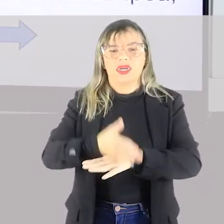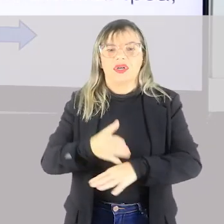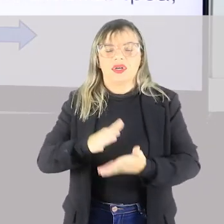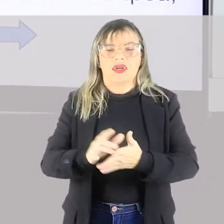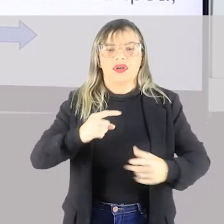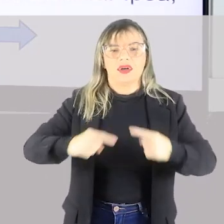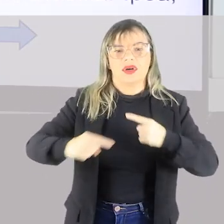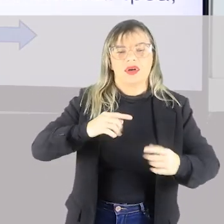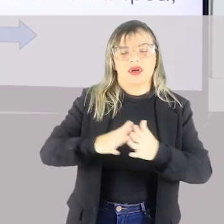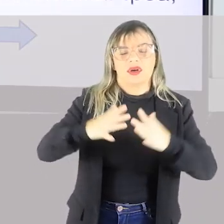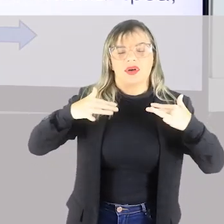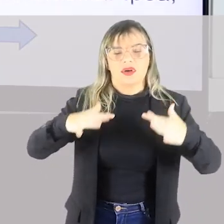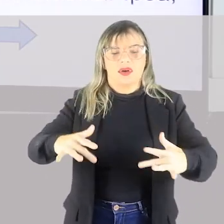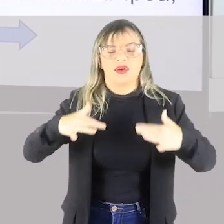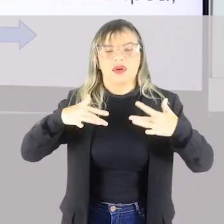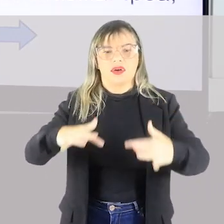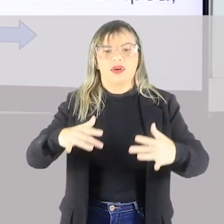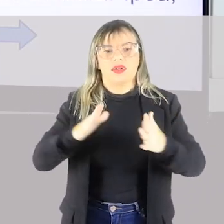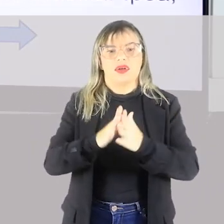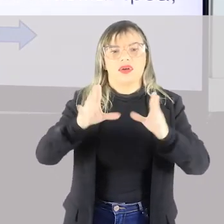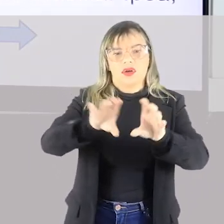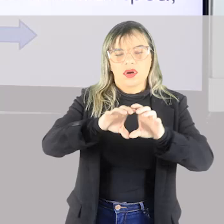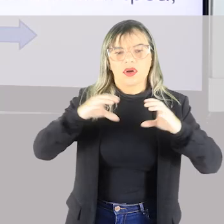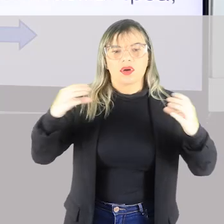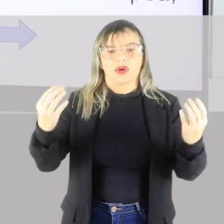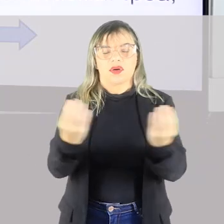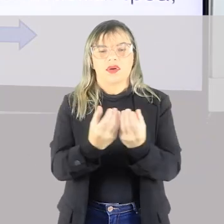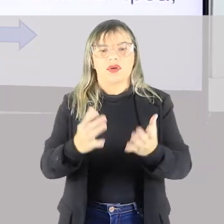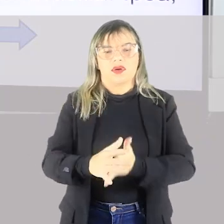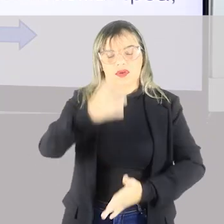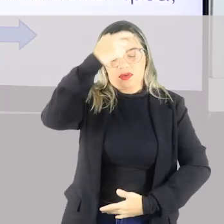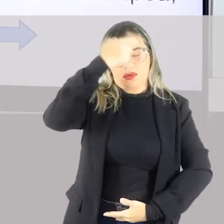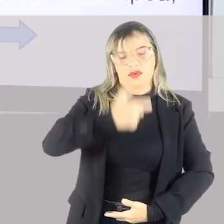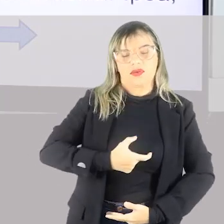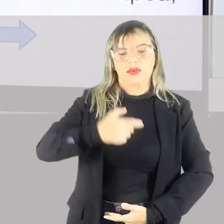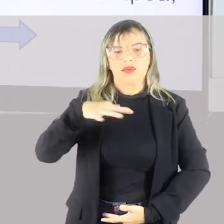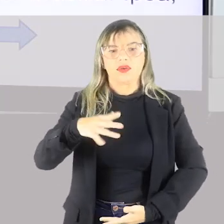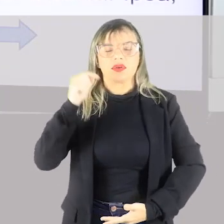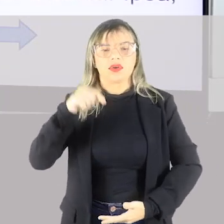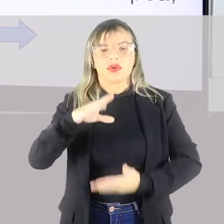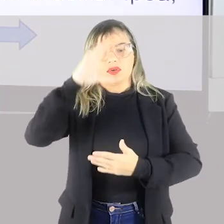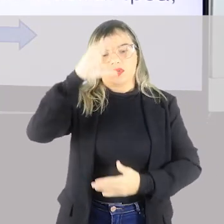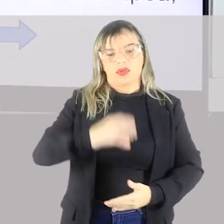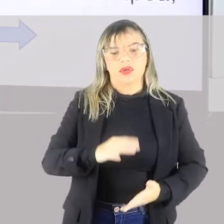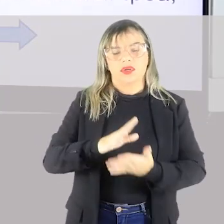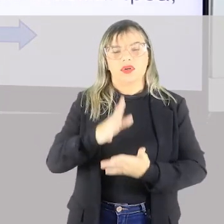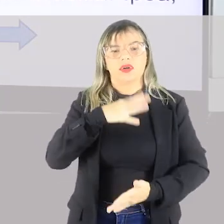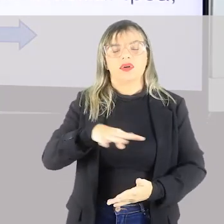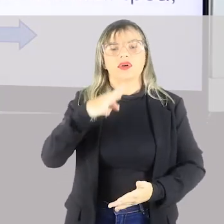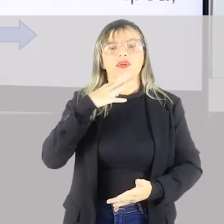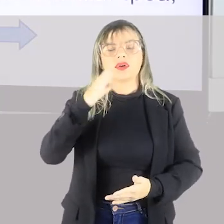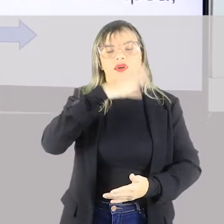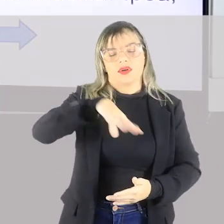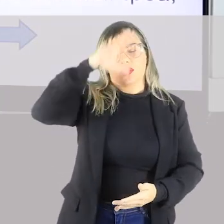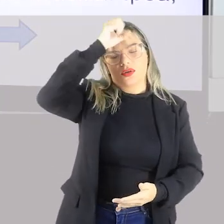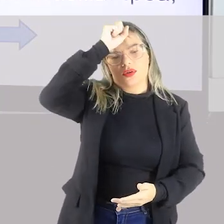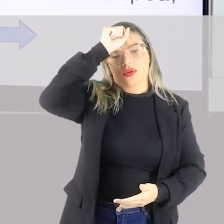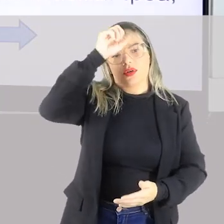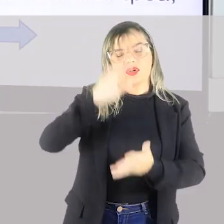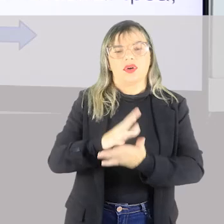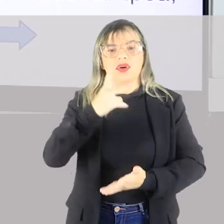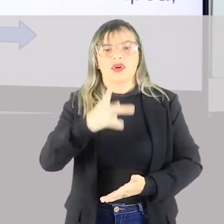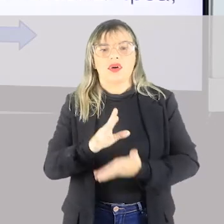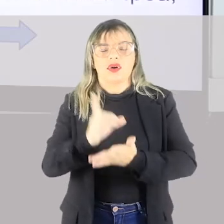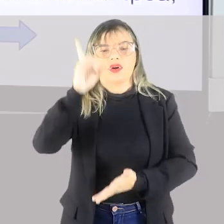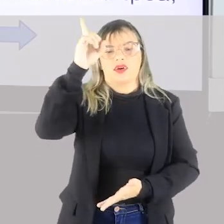política, a mobilização também, tá, dos cidadãos. Então, isso parte primeiramente de conhecer os seus direitos. Então, a